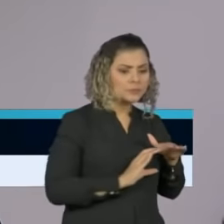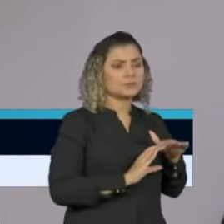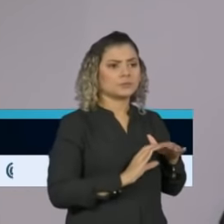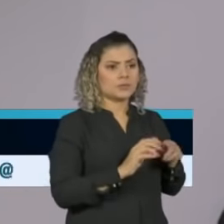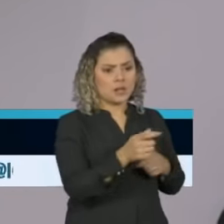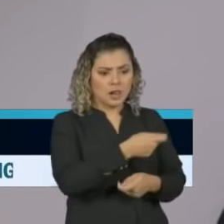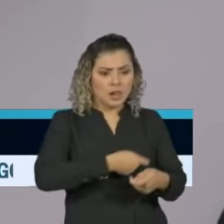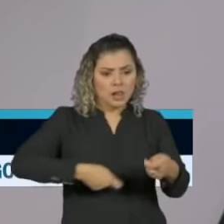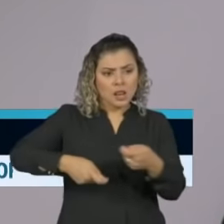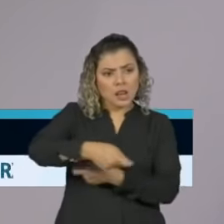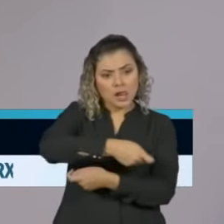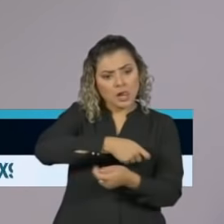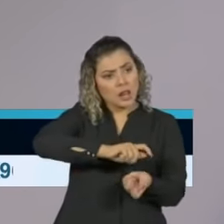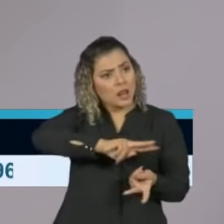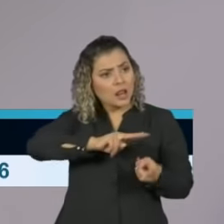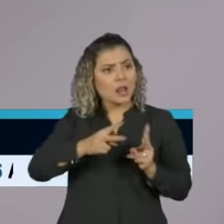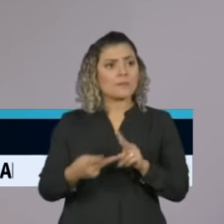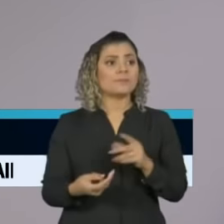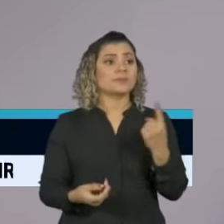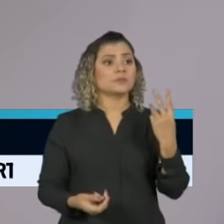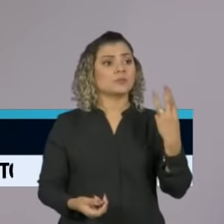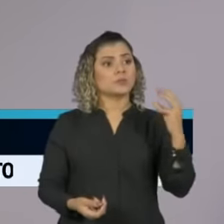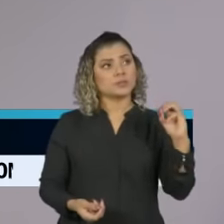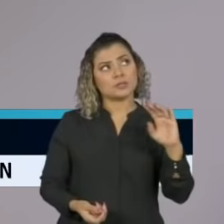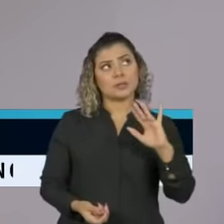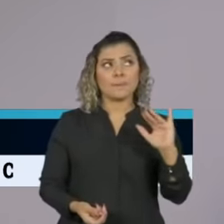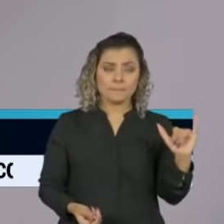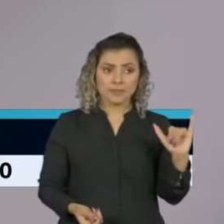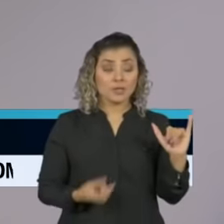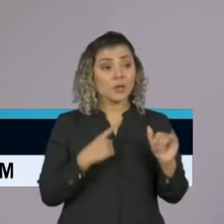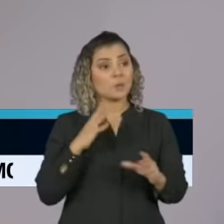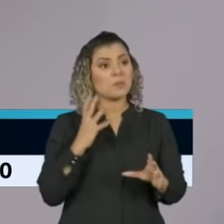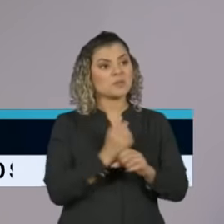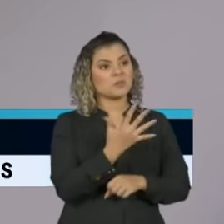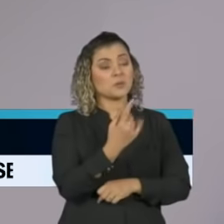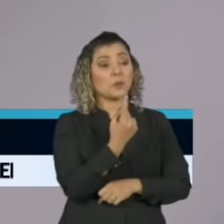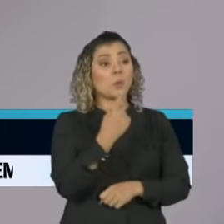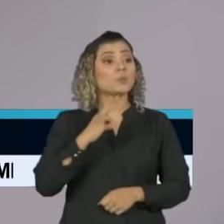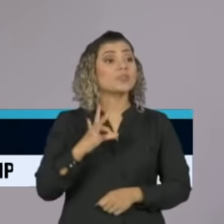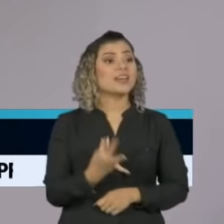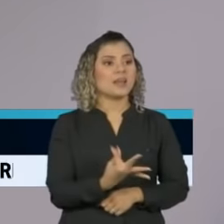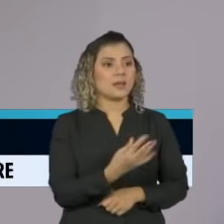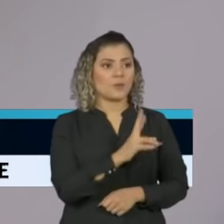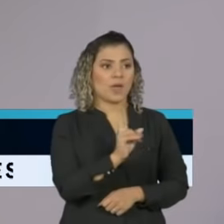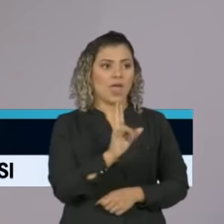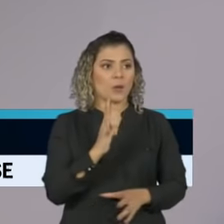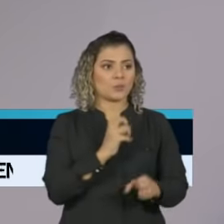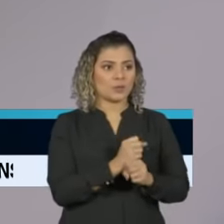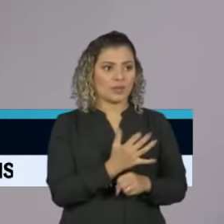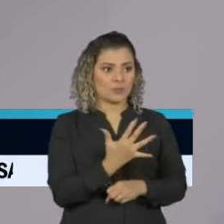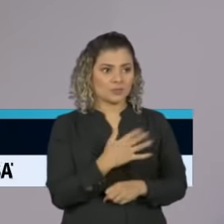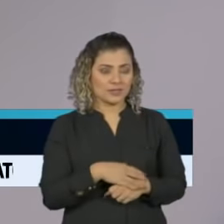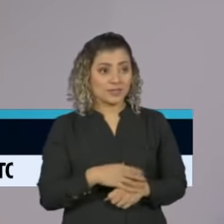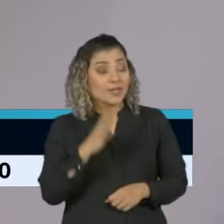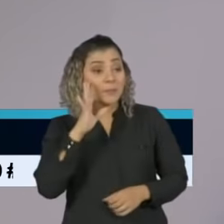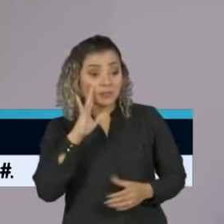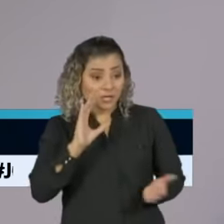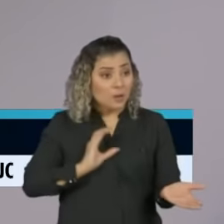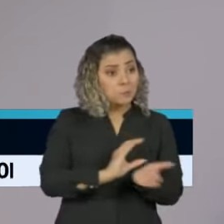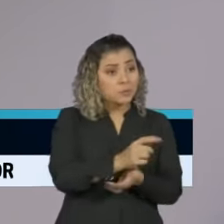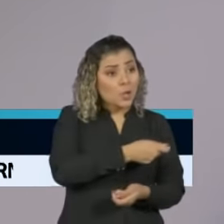transforma em real, 130 bilhões, dá quase um trilhão de reais. Esse dinheiro injetado na